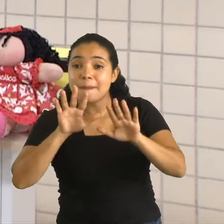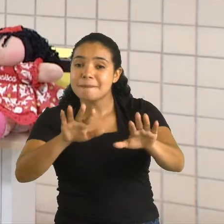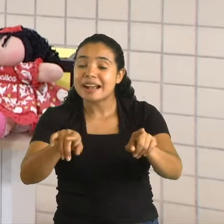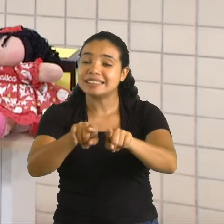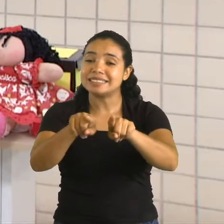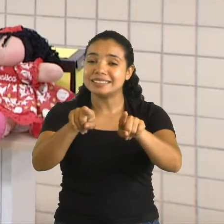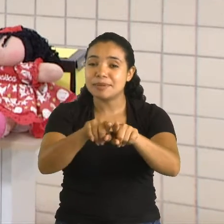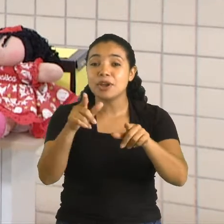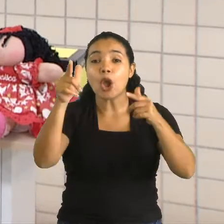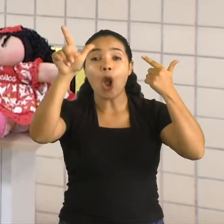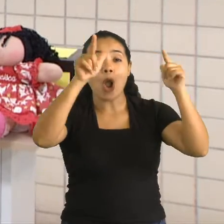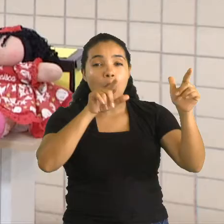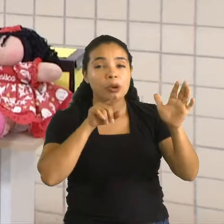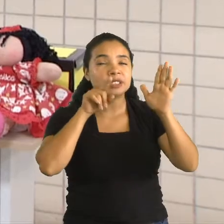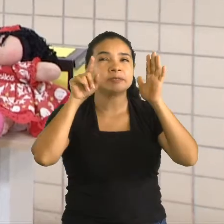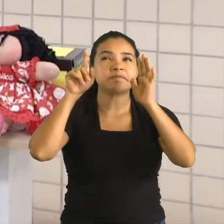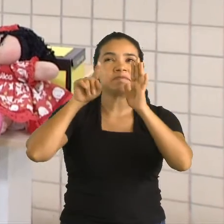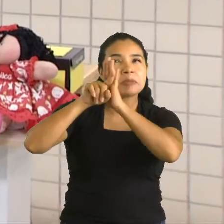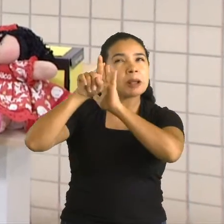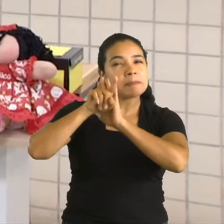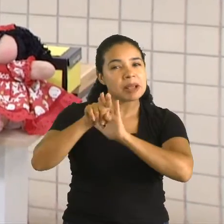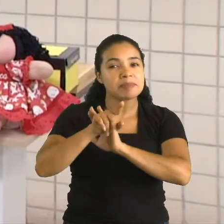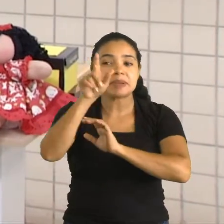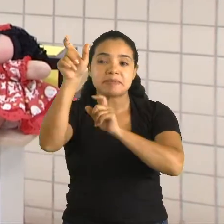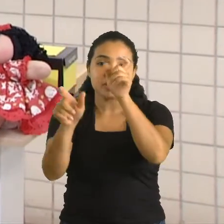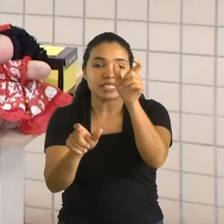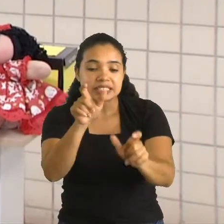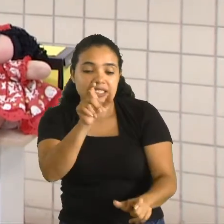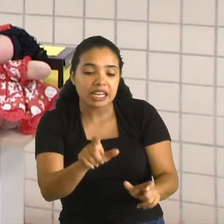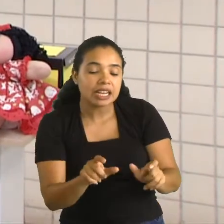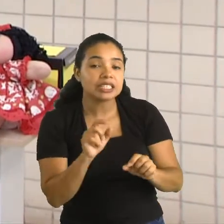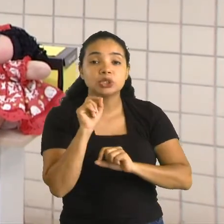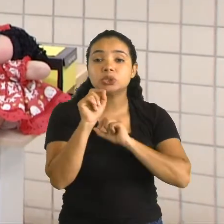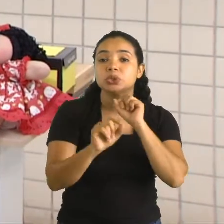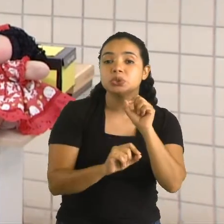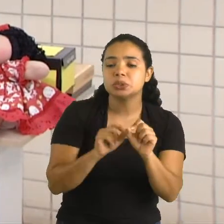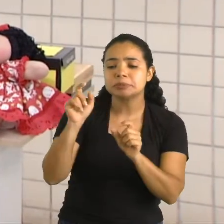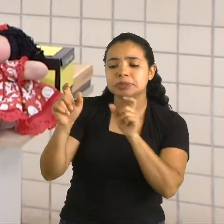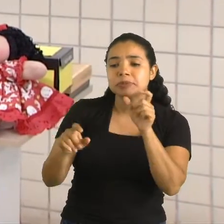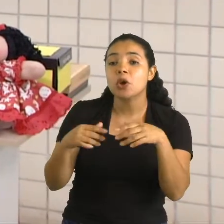para fazer outras questões, os personagens, de que se tratava, qual